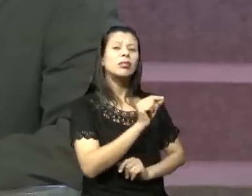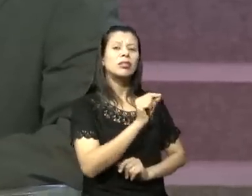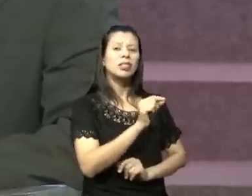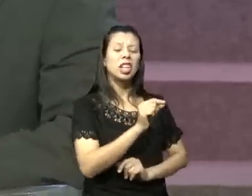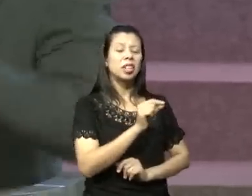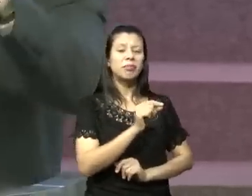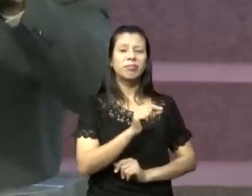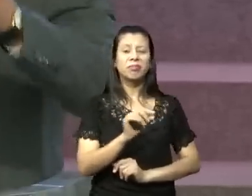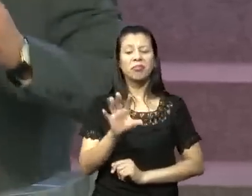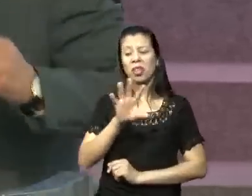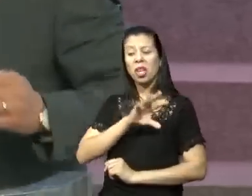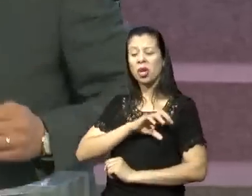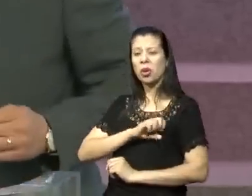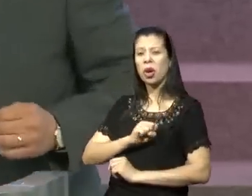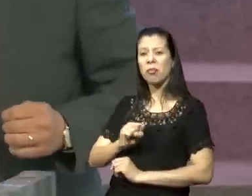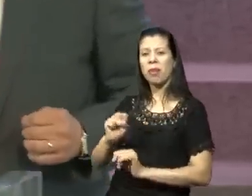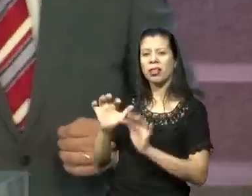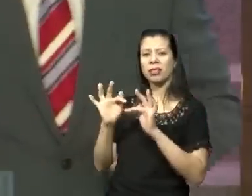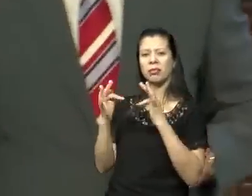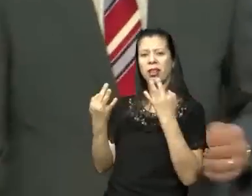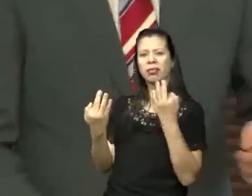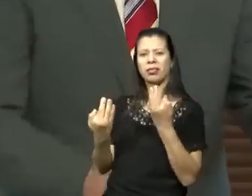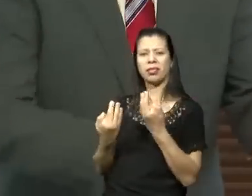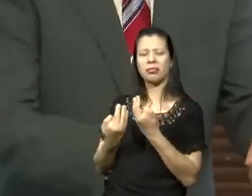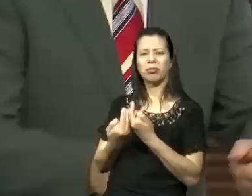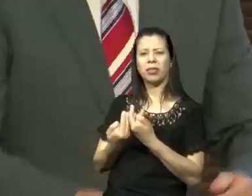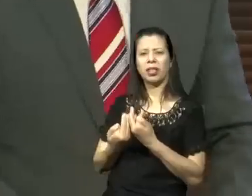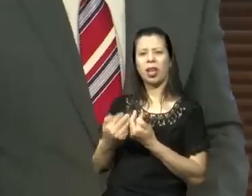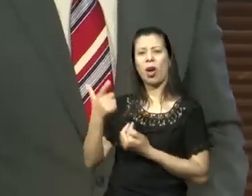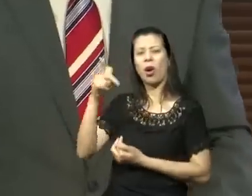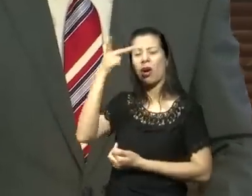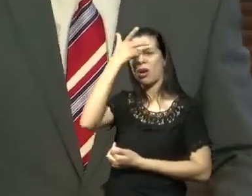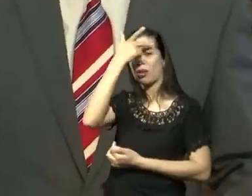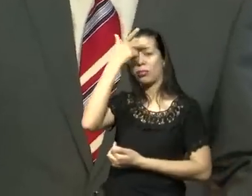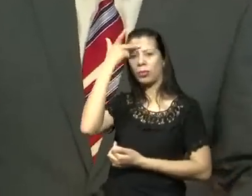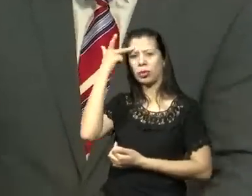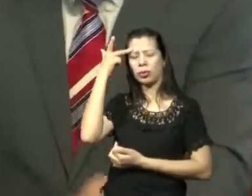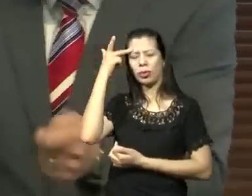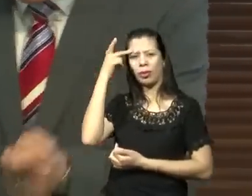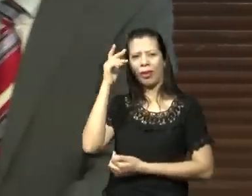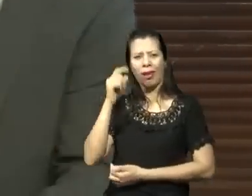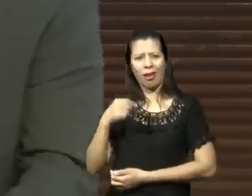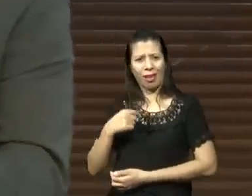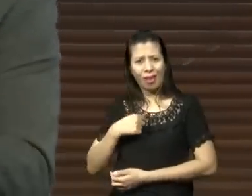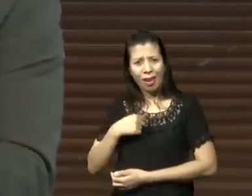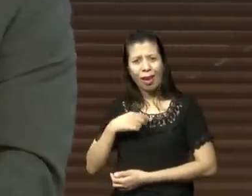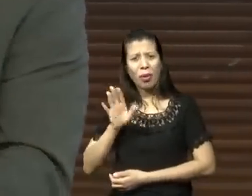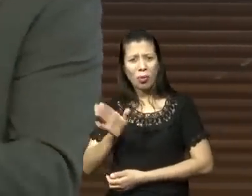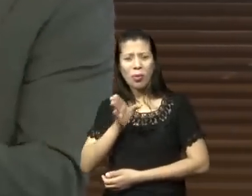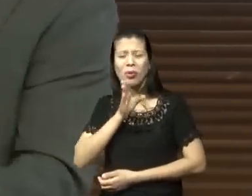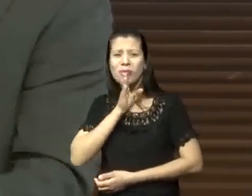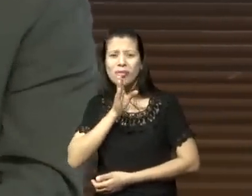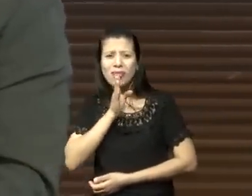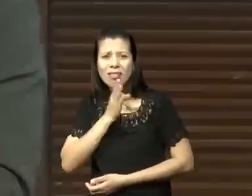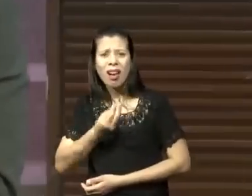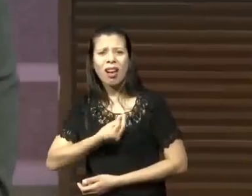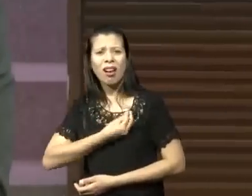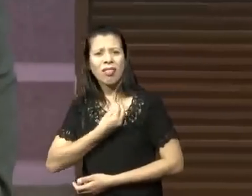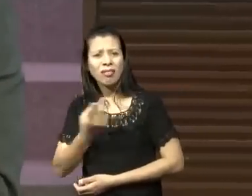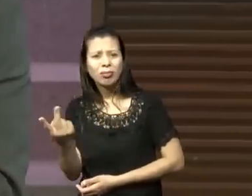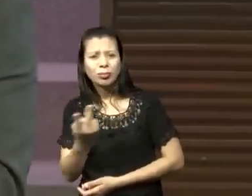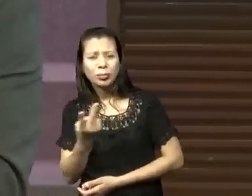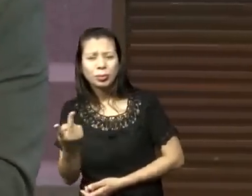eu conheci a vida deles desde jovem casados uma vida dura de Sofrimento de luta